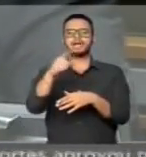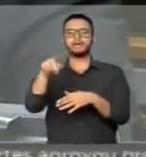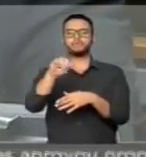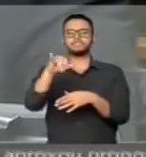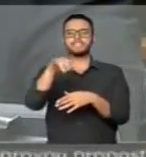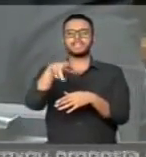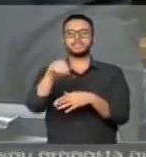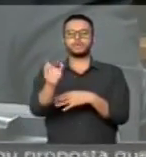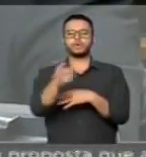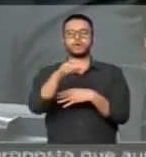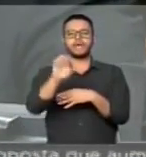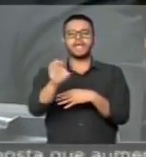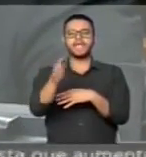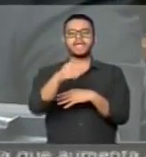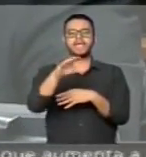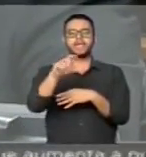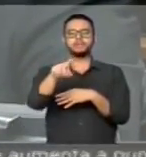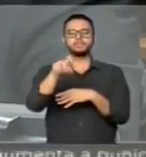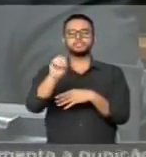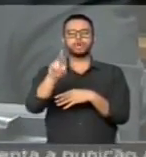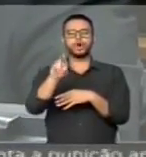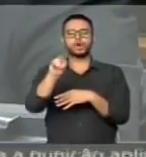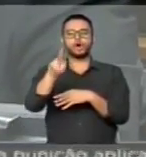finalizando, dizer para os colegas